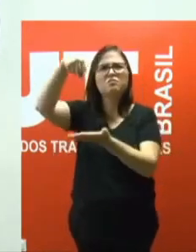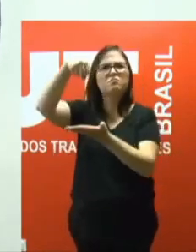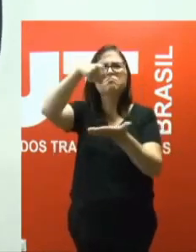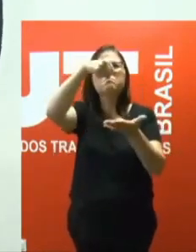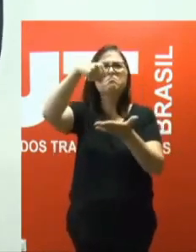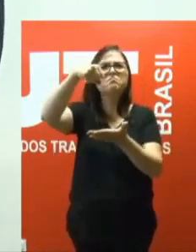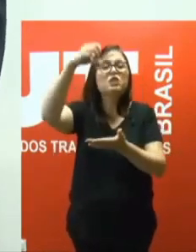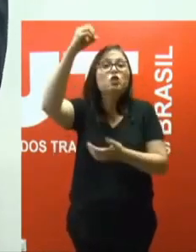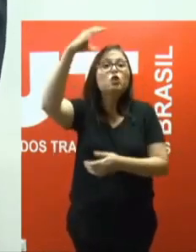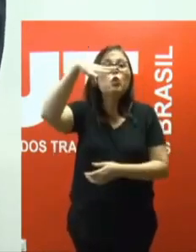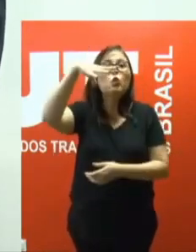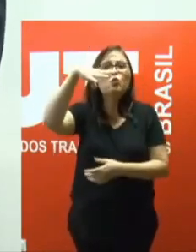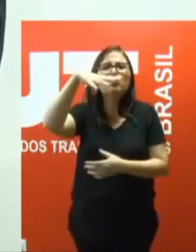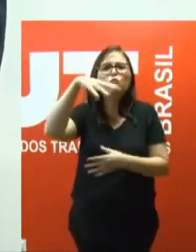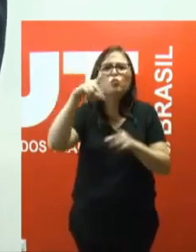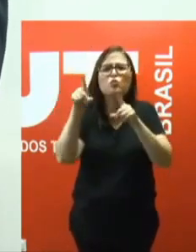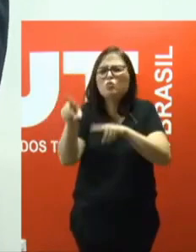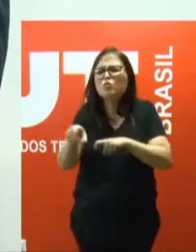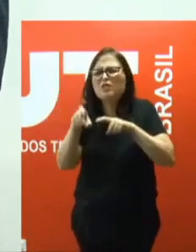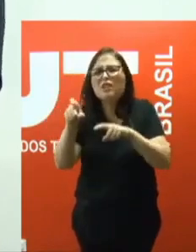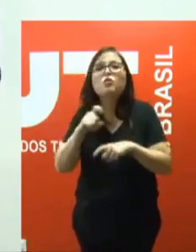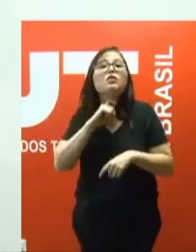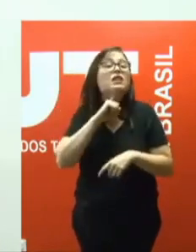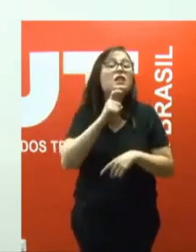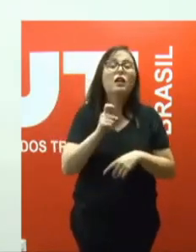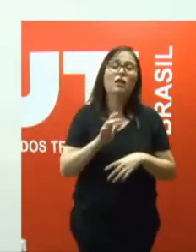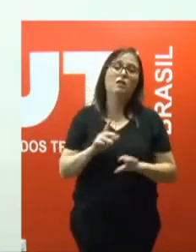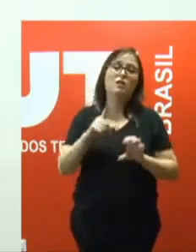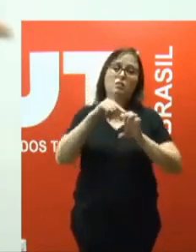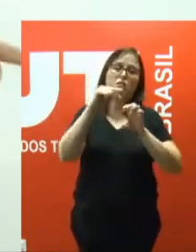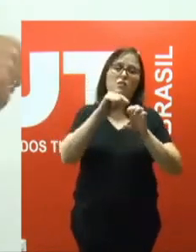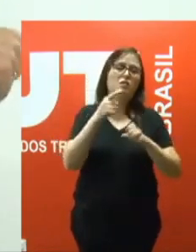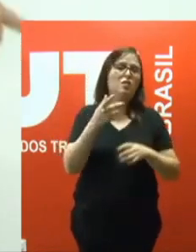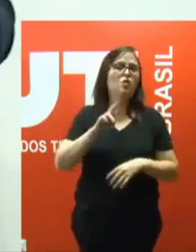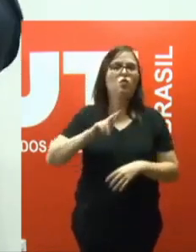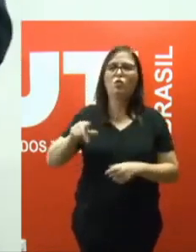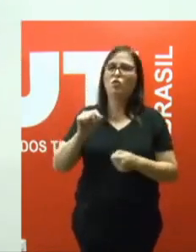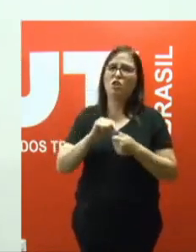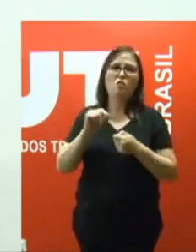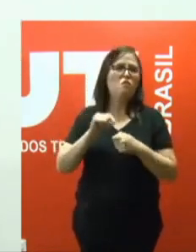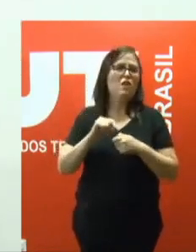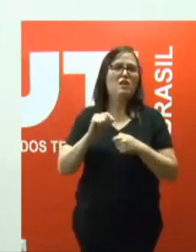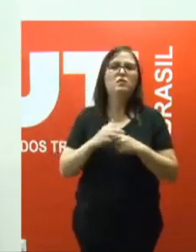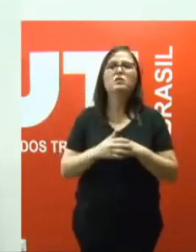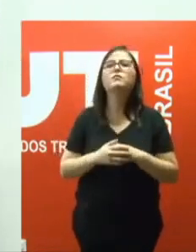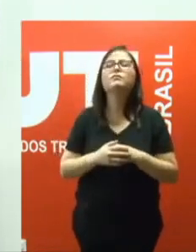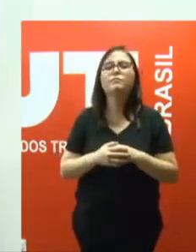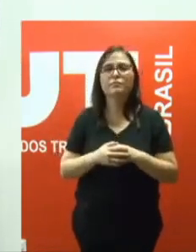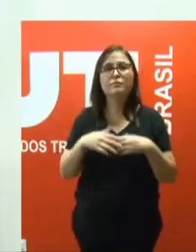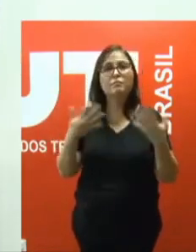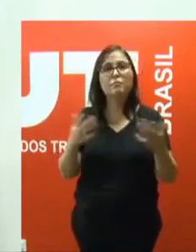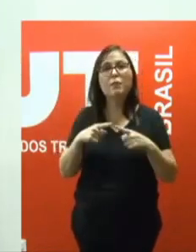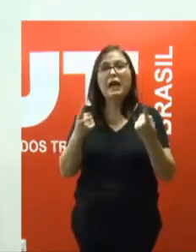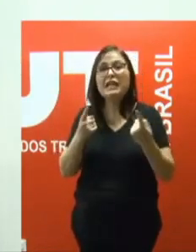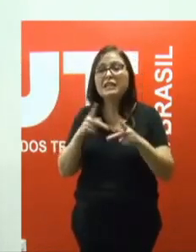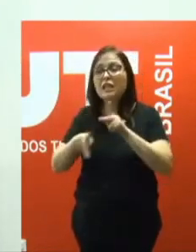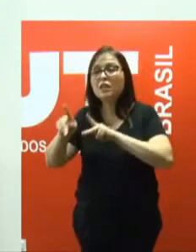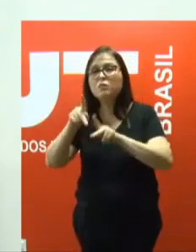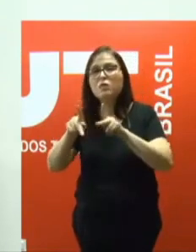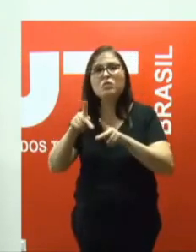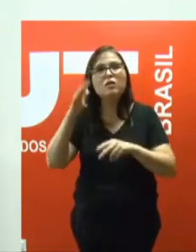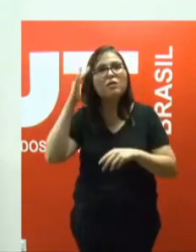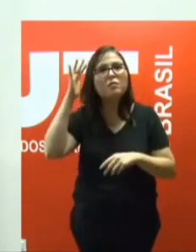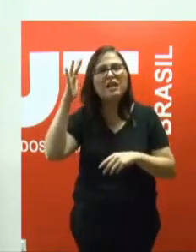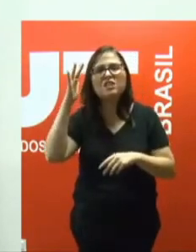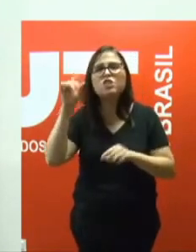vai fazer. É só o Estado que pode fazer. Acontece que eles criaram na cabeça da sociedade a ideia de que tudo que é do Estado